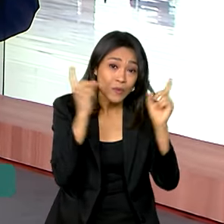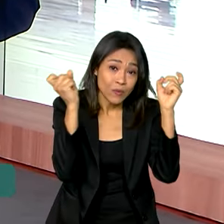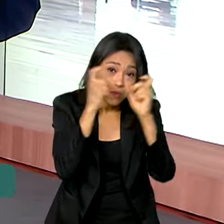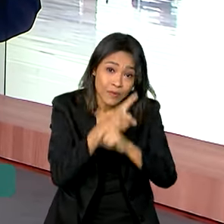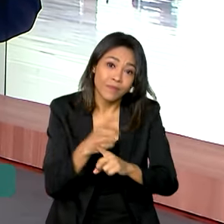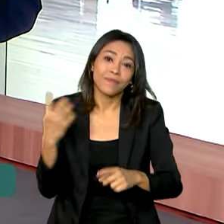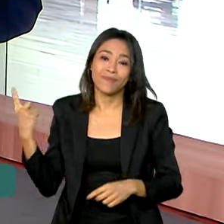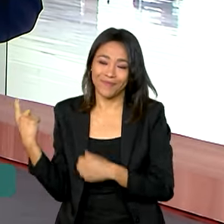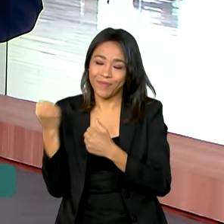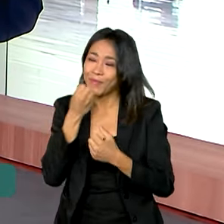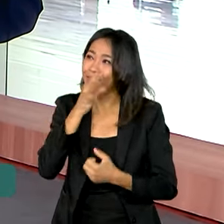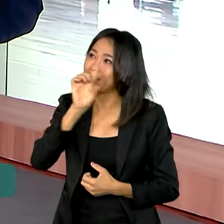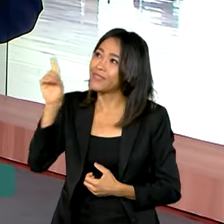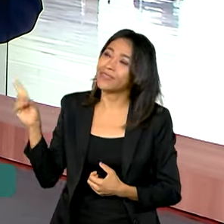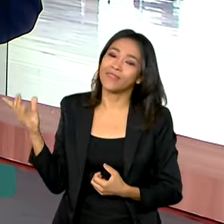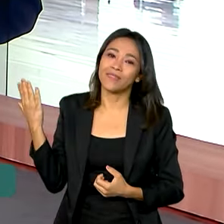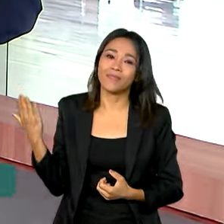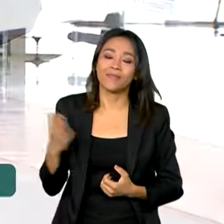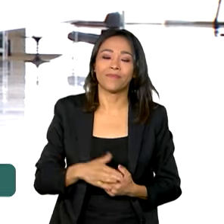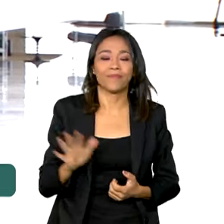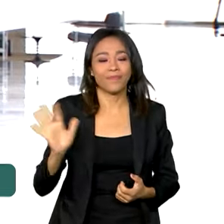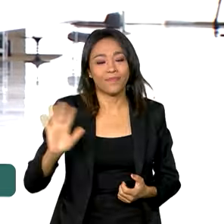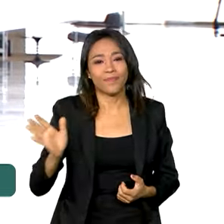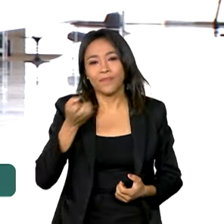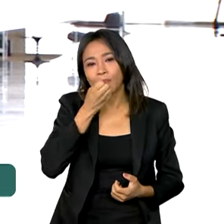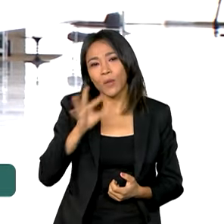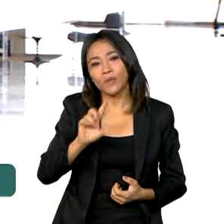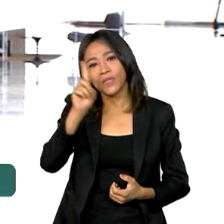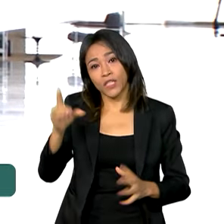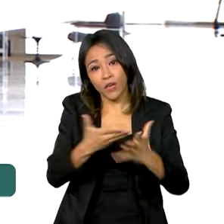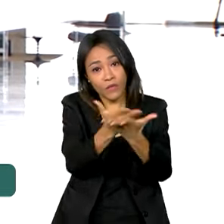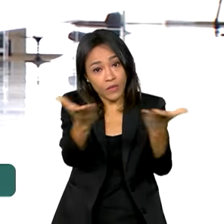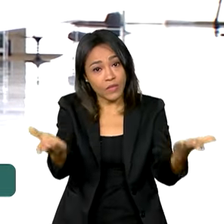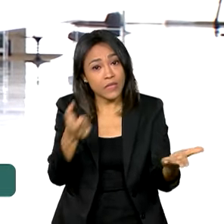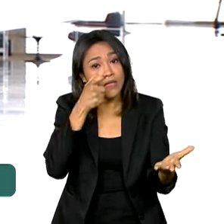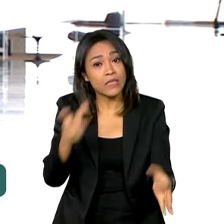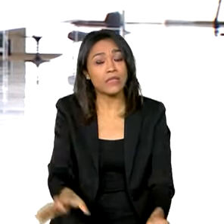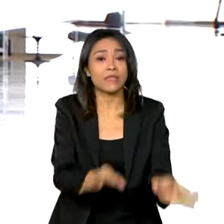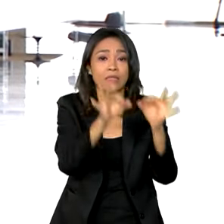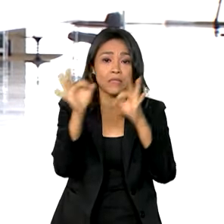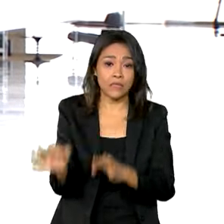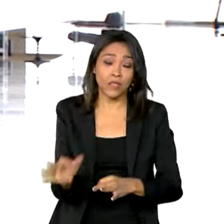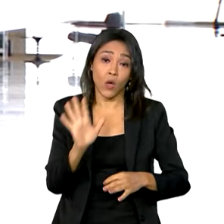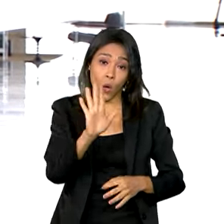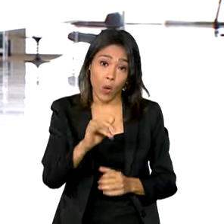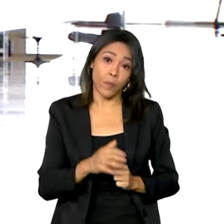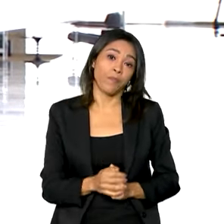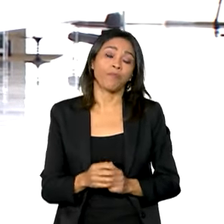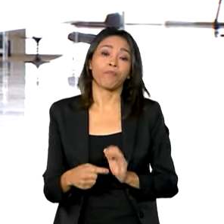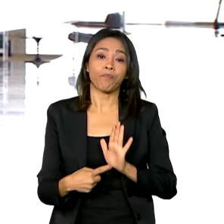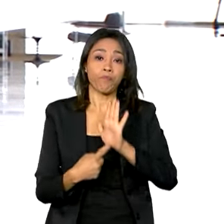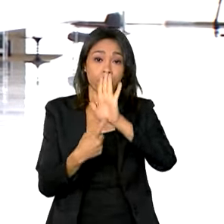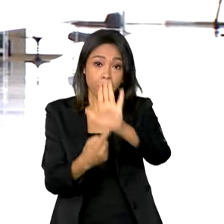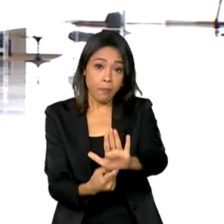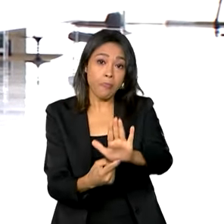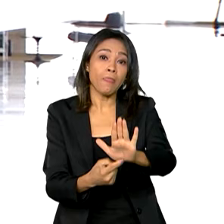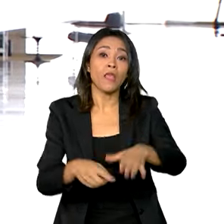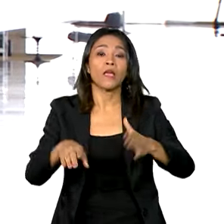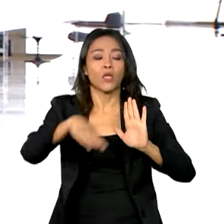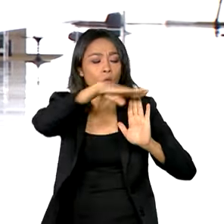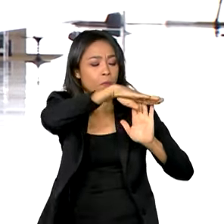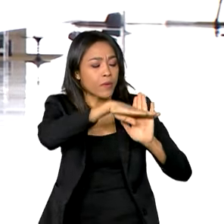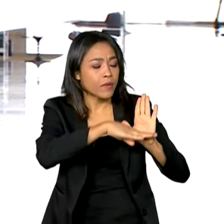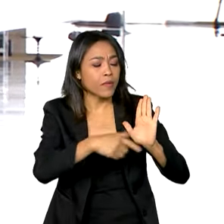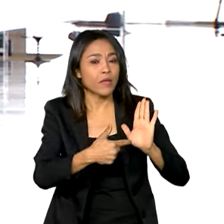dia, Marcinha. Oi, Vanessa, bom dia para você, bom dia a todos que nos acompanham. Olha, essa marca mostra que o programa está